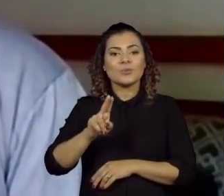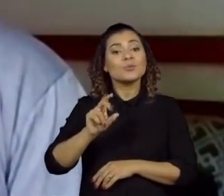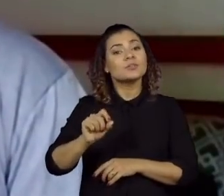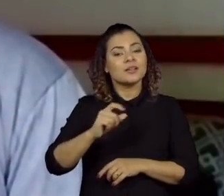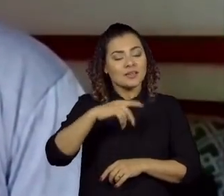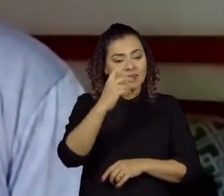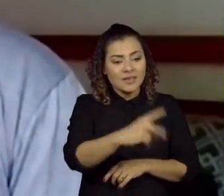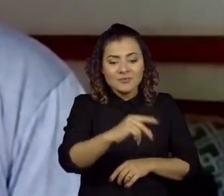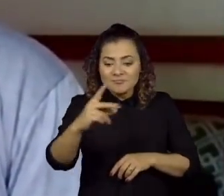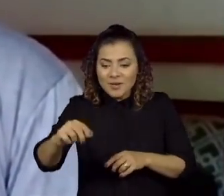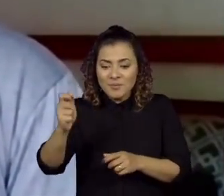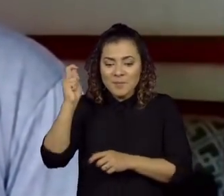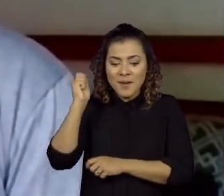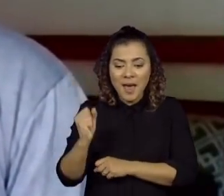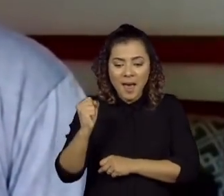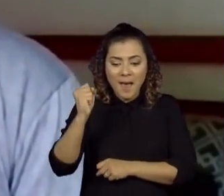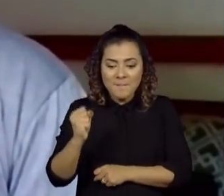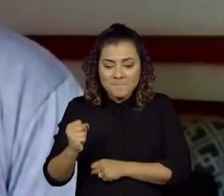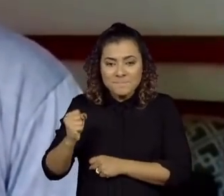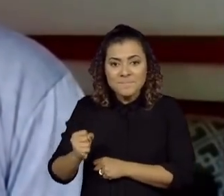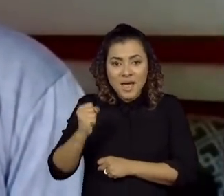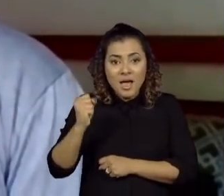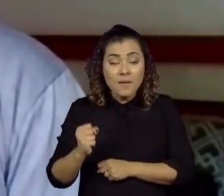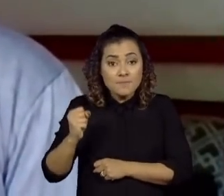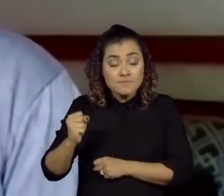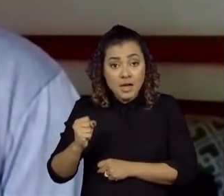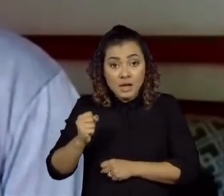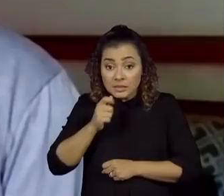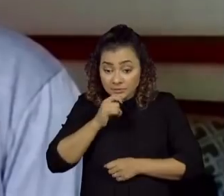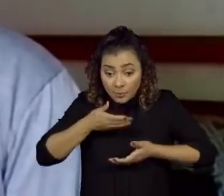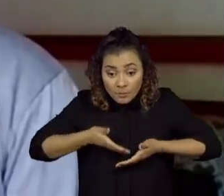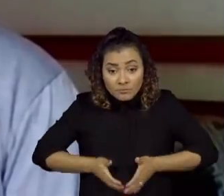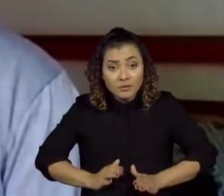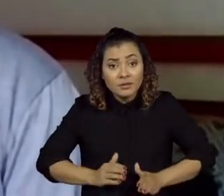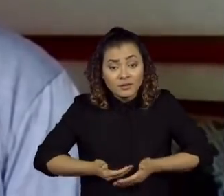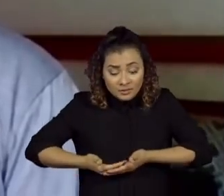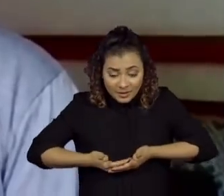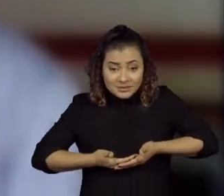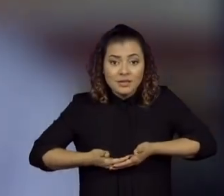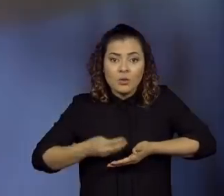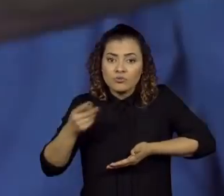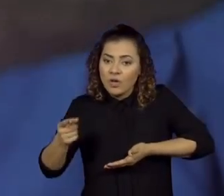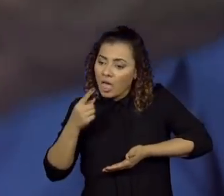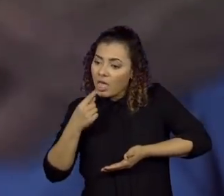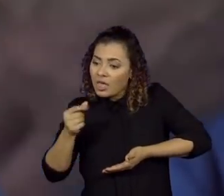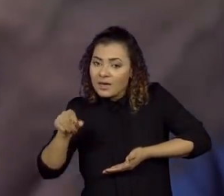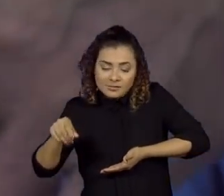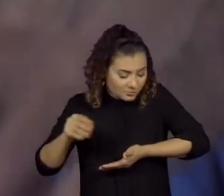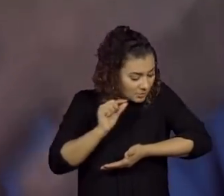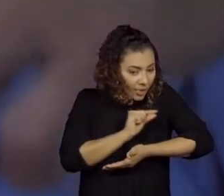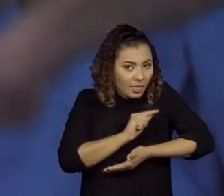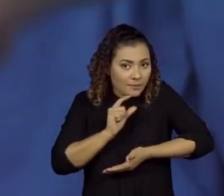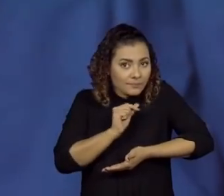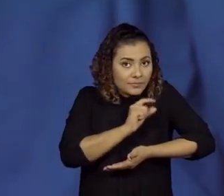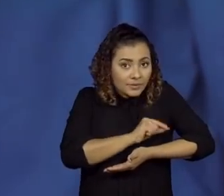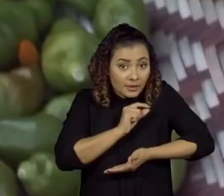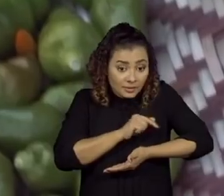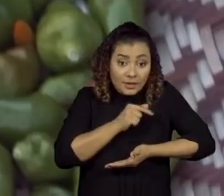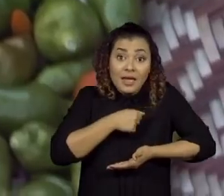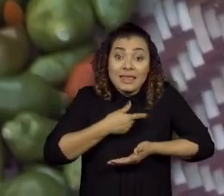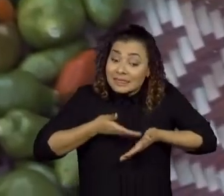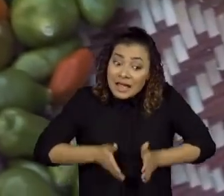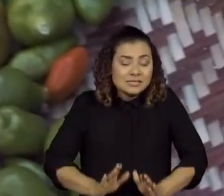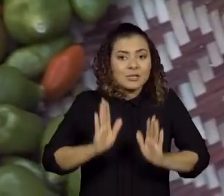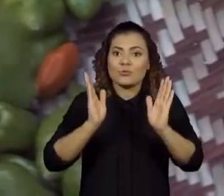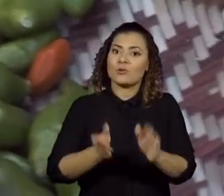coloca na boca do recém-nascido, já para começar a experimentar, ter essa proteção da vida